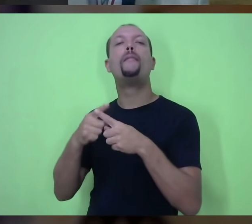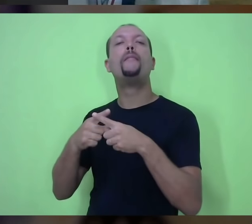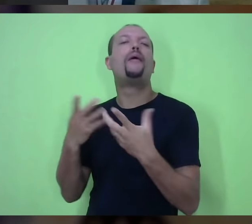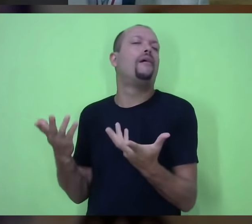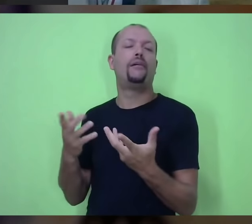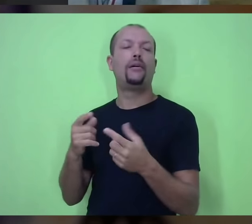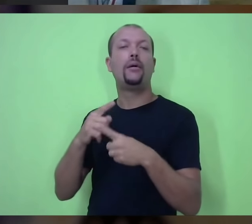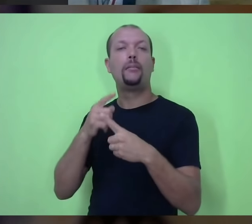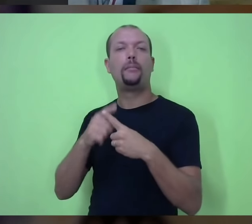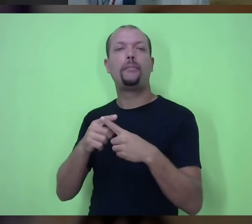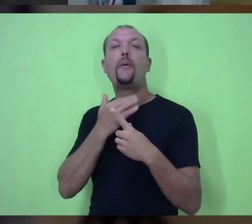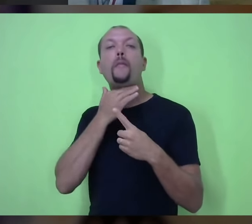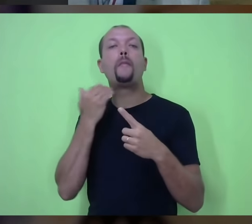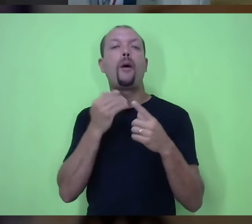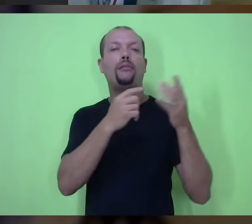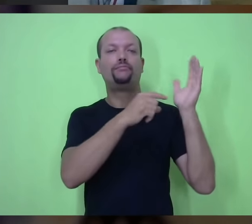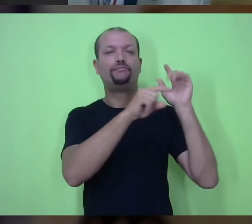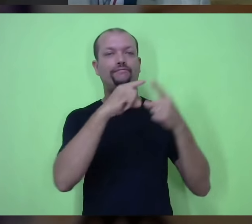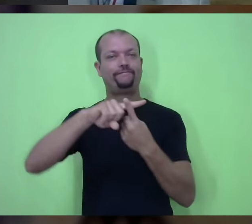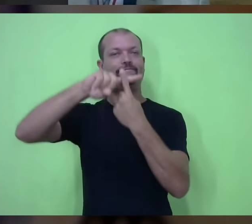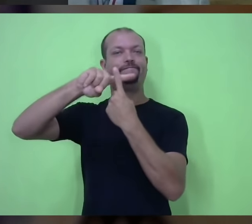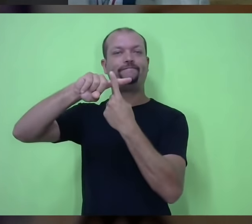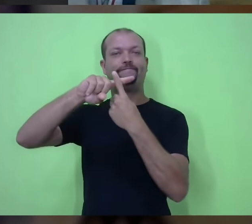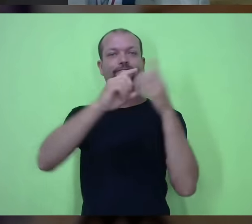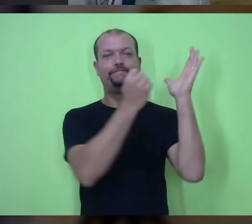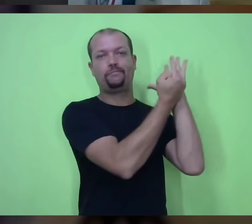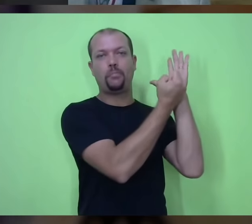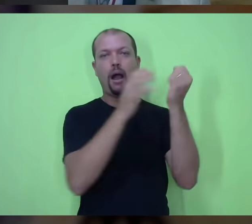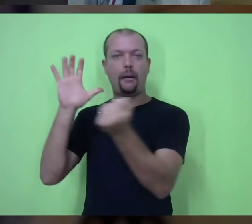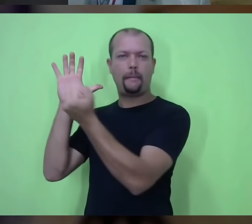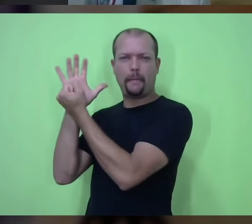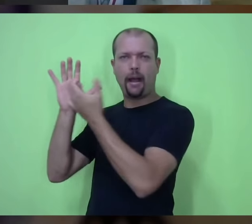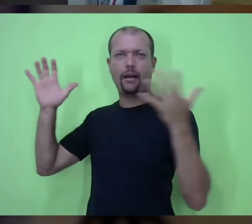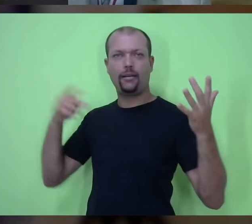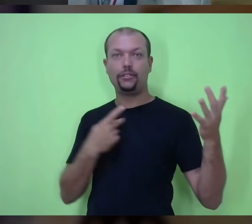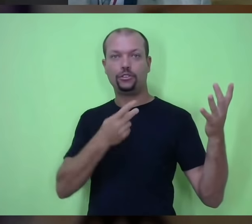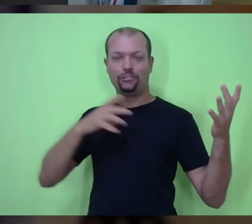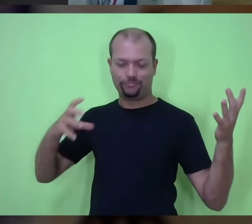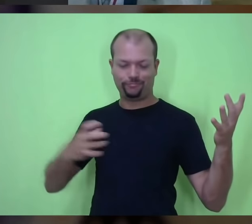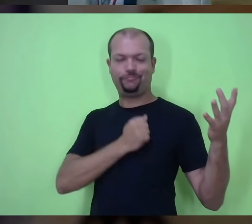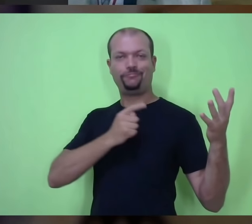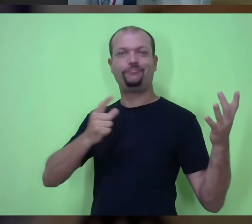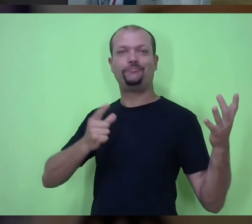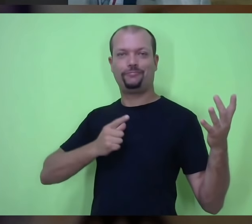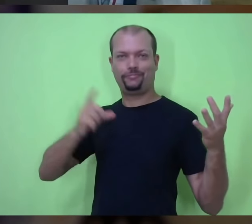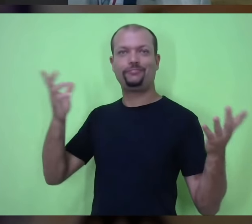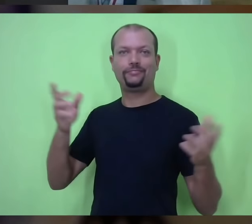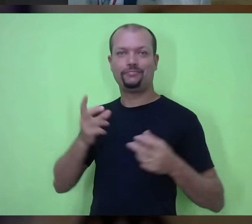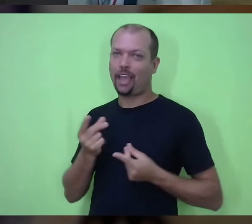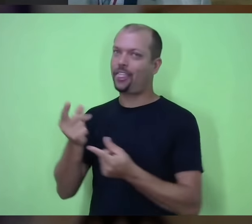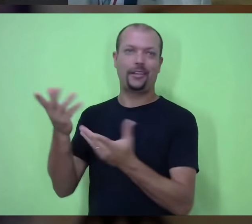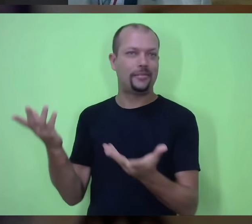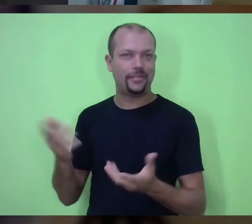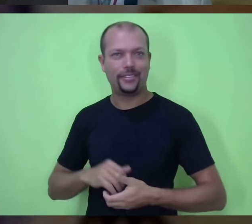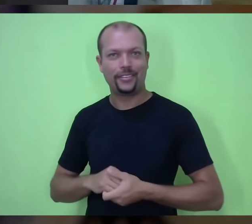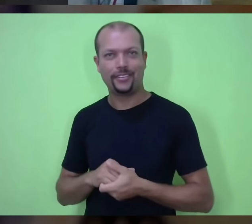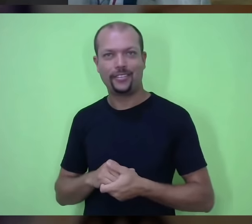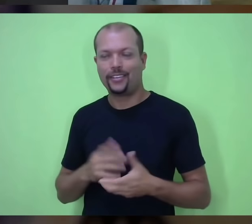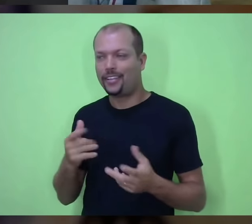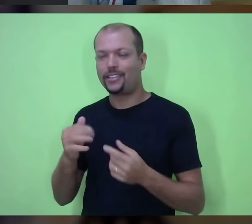na morte de cruz, para que possamos realmente ser adotados, resgatados por Deus por toda a eternidade.